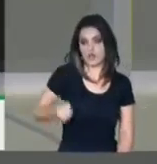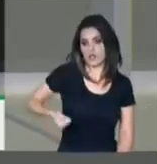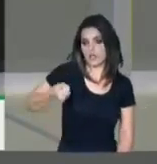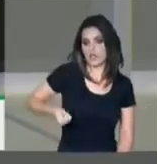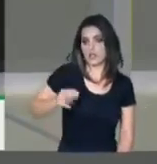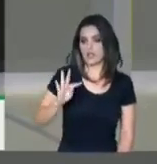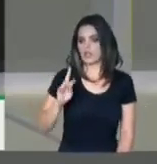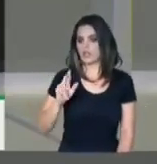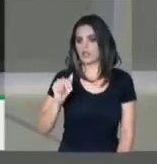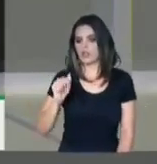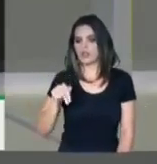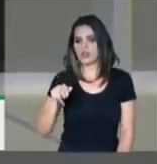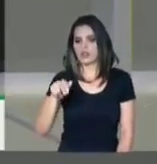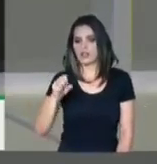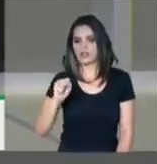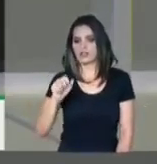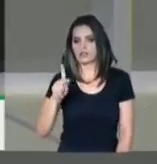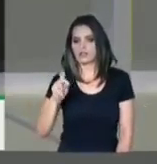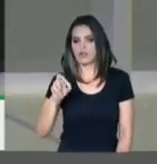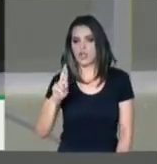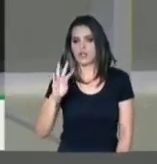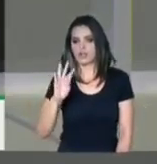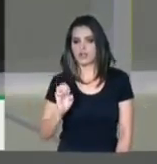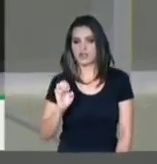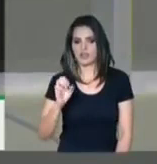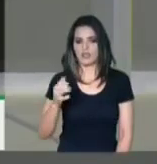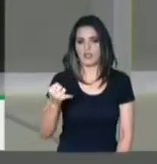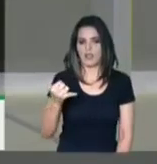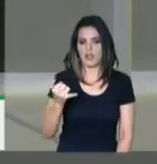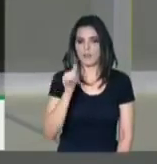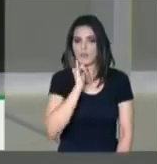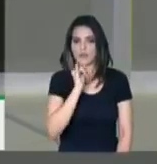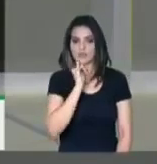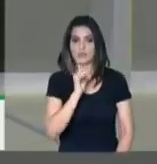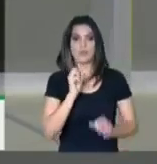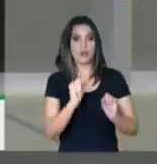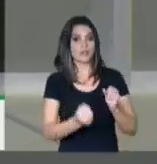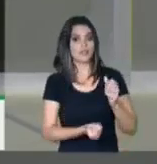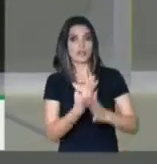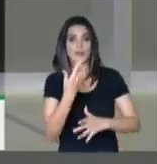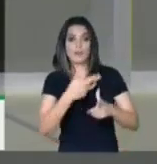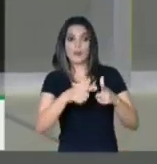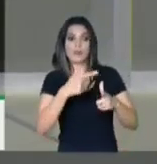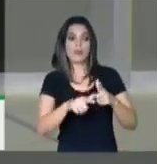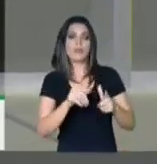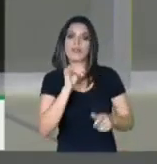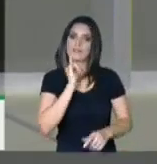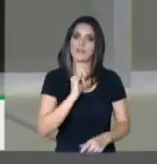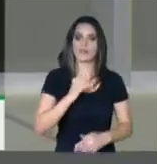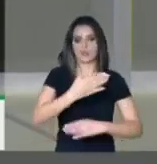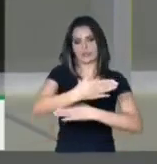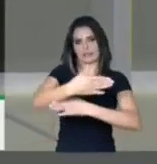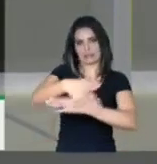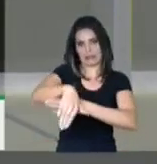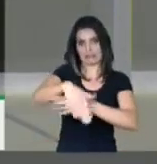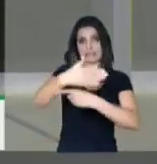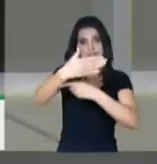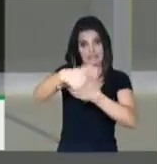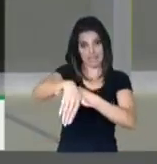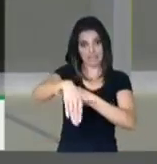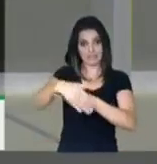pela lei que estava escrita, gerar porte de arma para motorista de táxi. Tinha uma série de problemas no projeto e foram